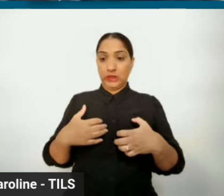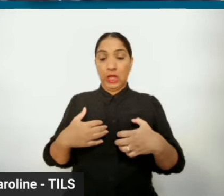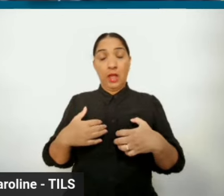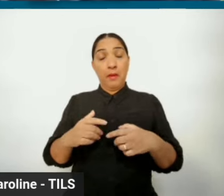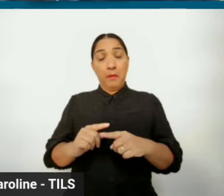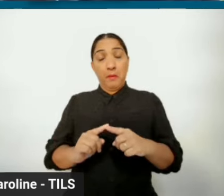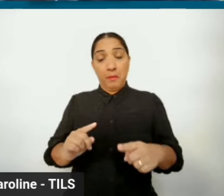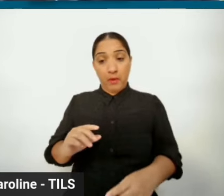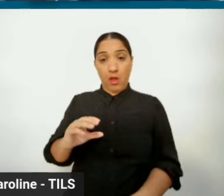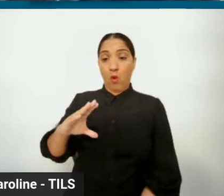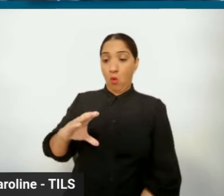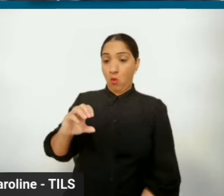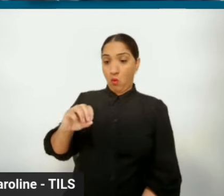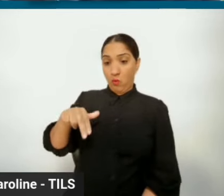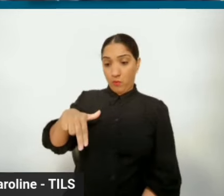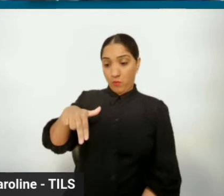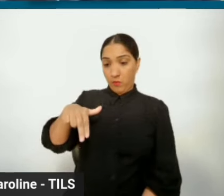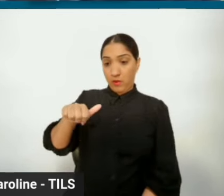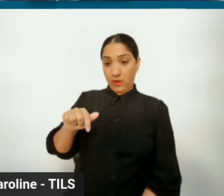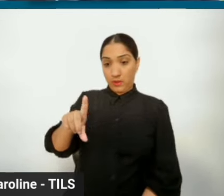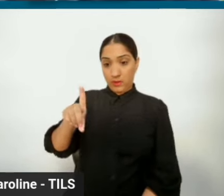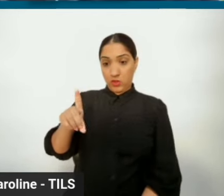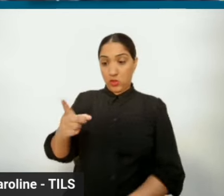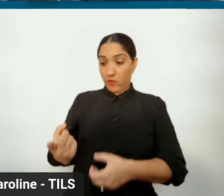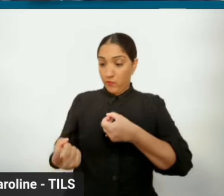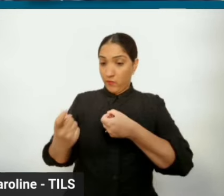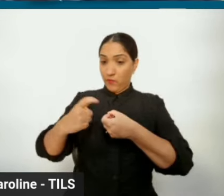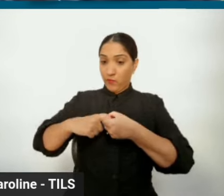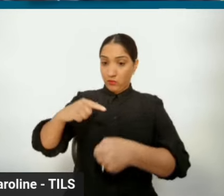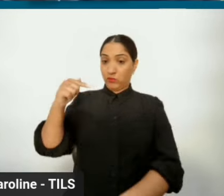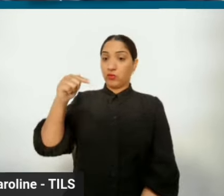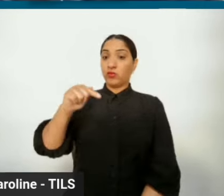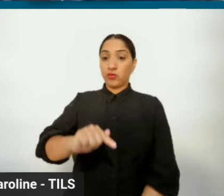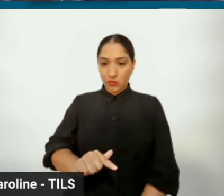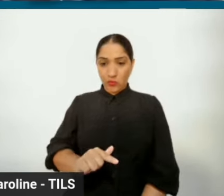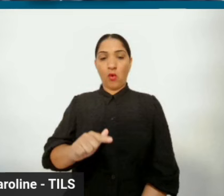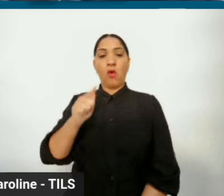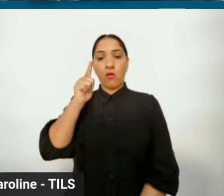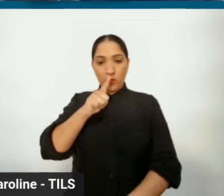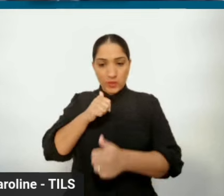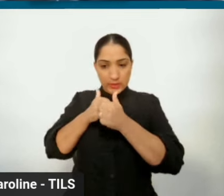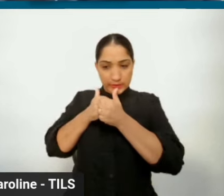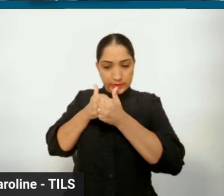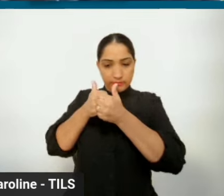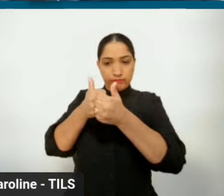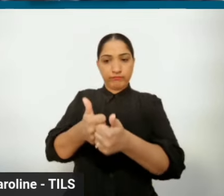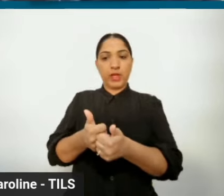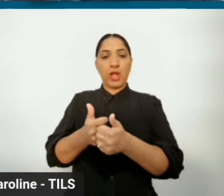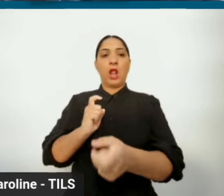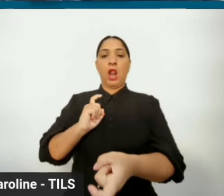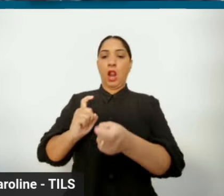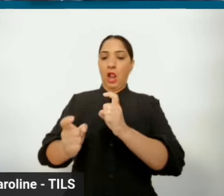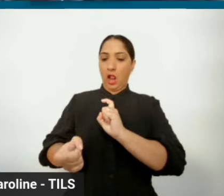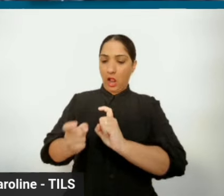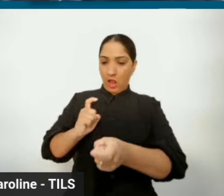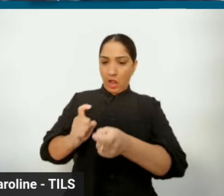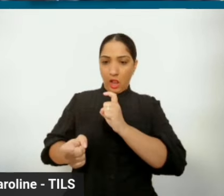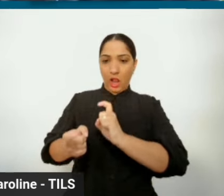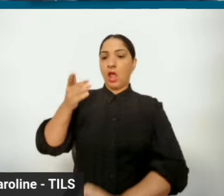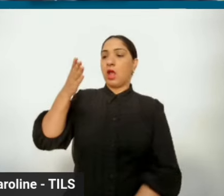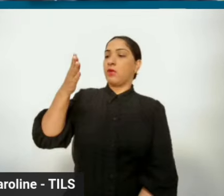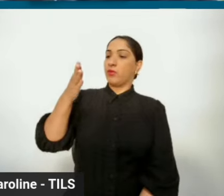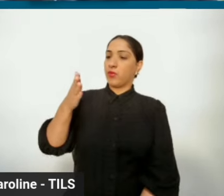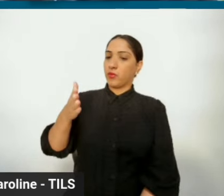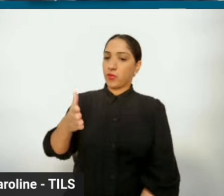forma, retoma a sua legitimidade, as reuniões, enfim, com a frequência a